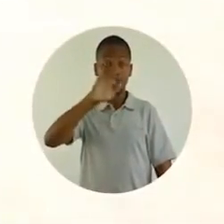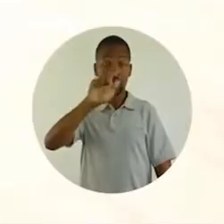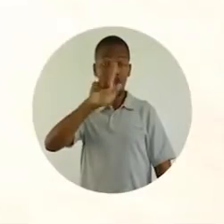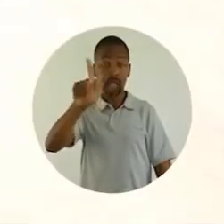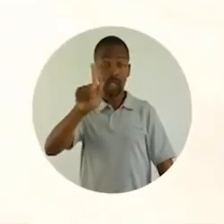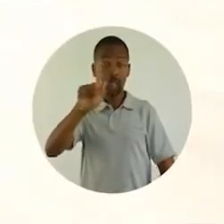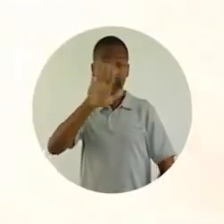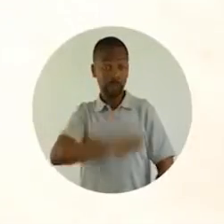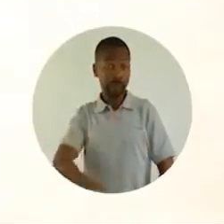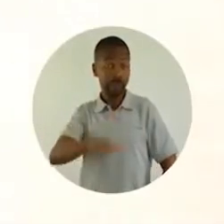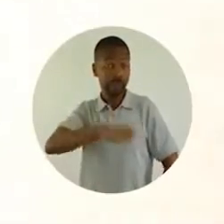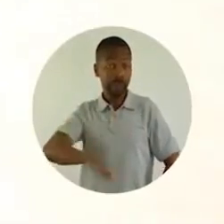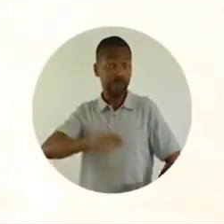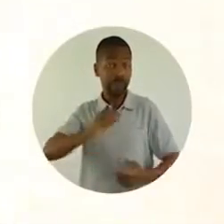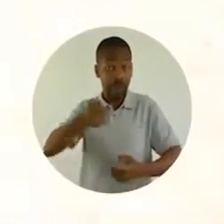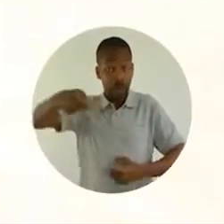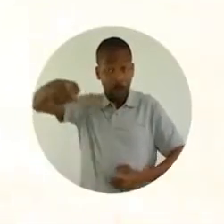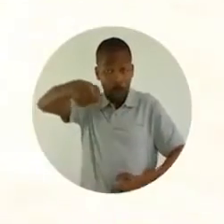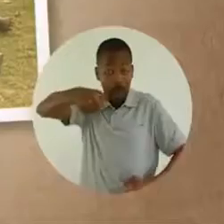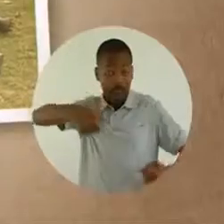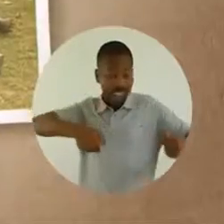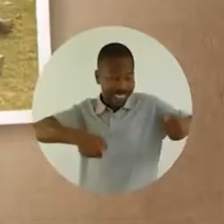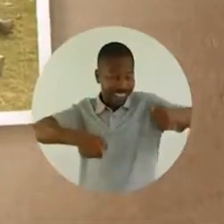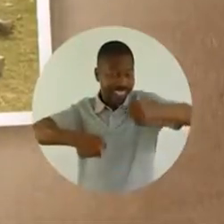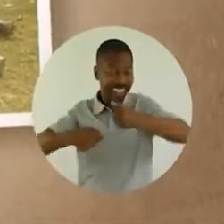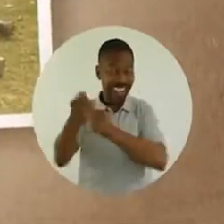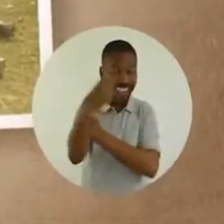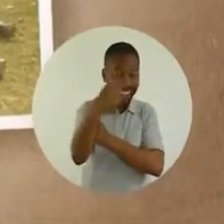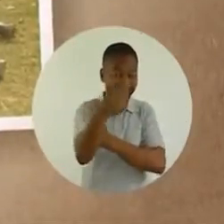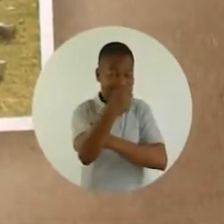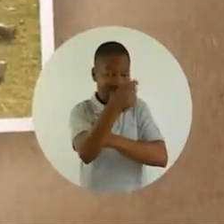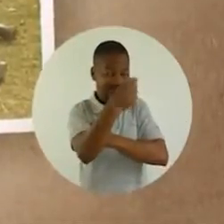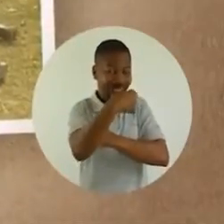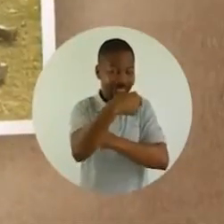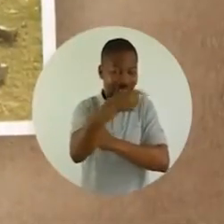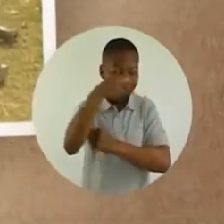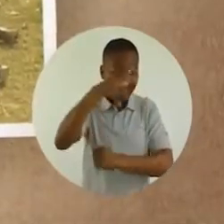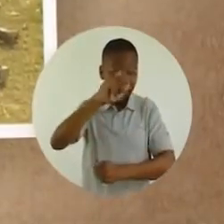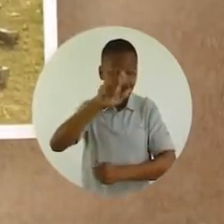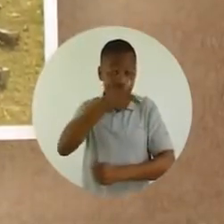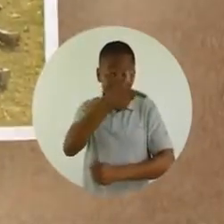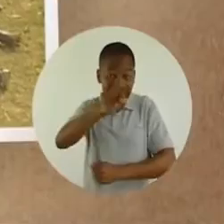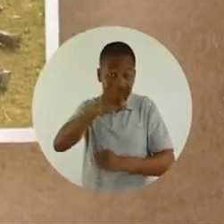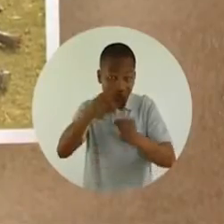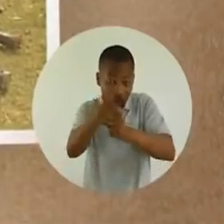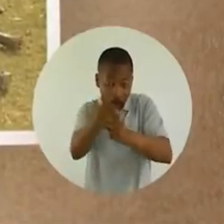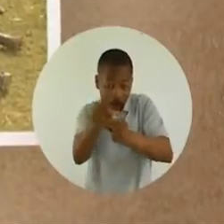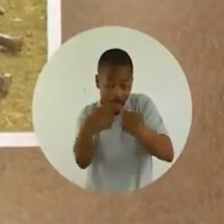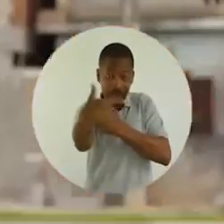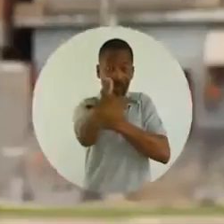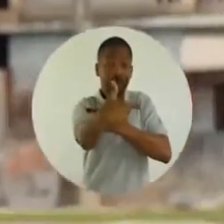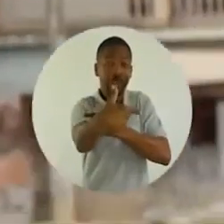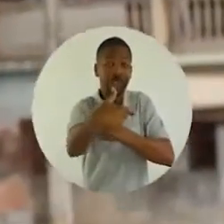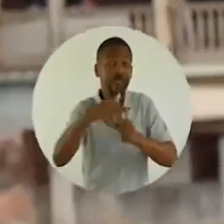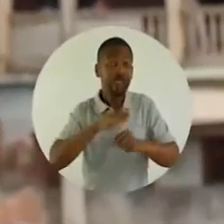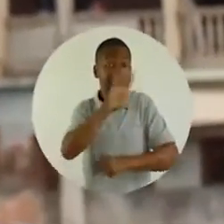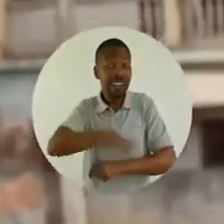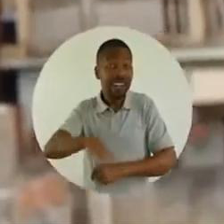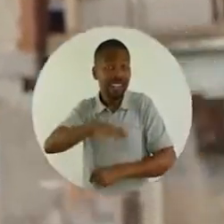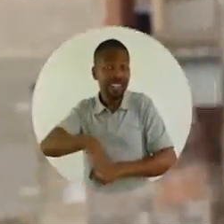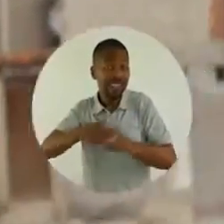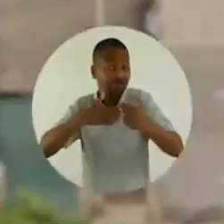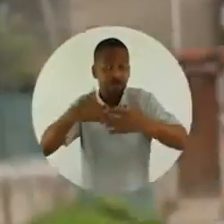Onde eu tive a minha infância na bola de gude, na cafifa, no peão. Eu fui uma criança, independente